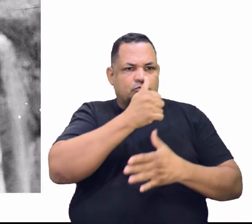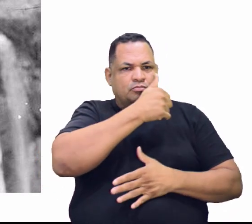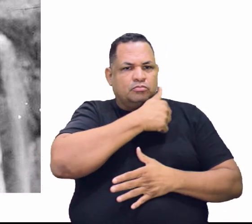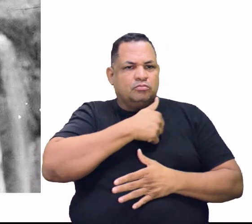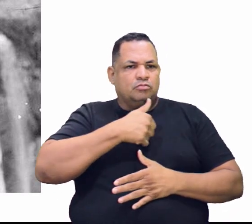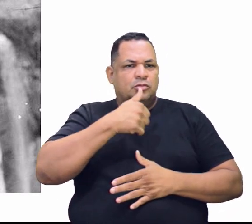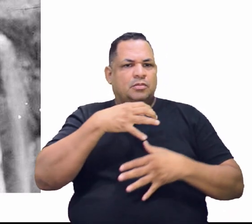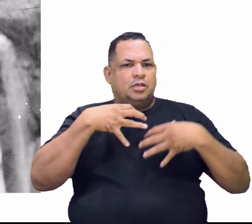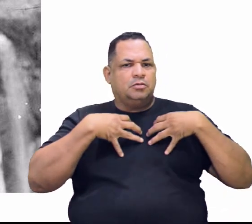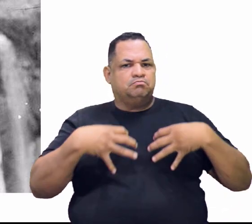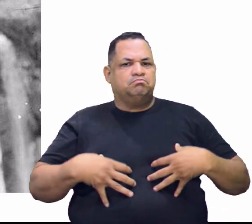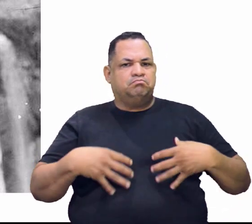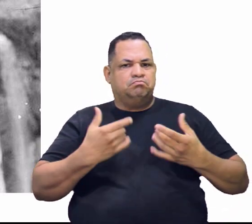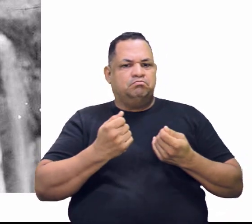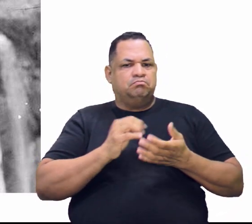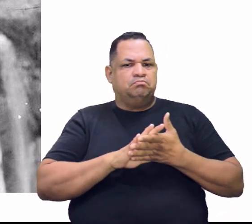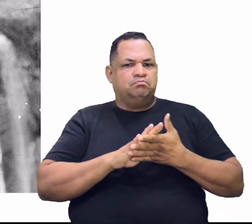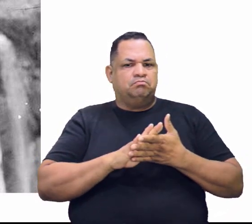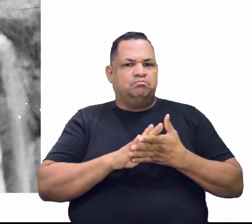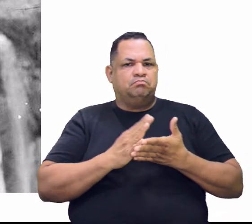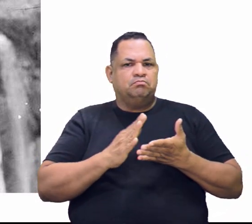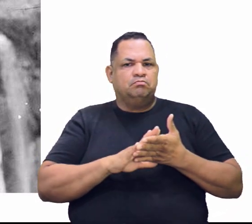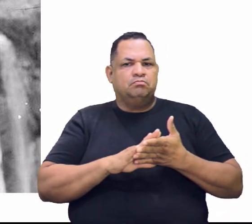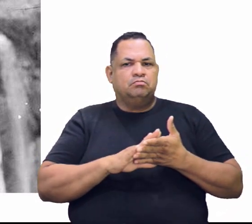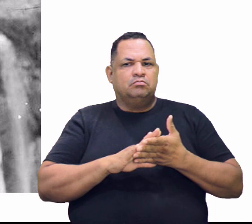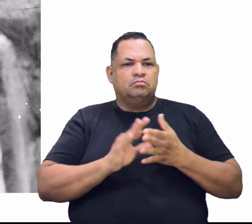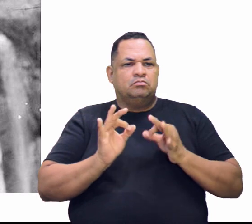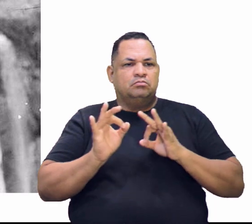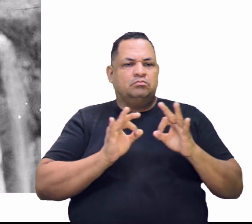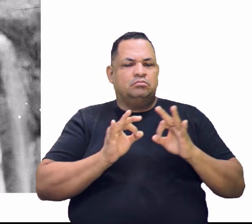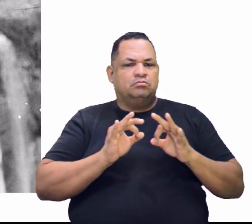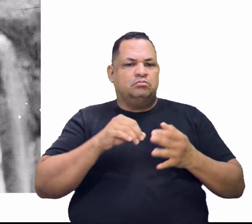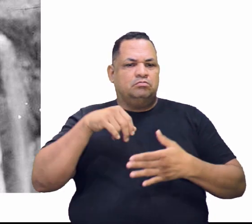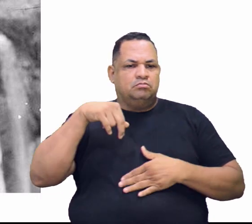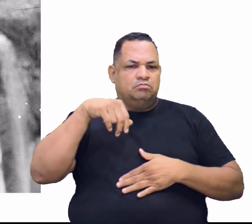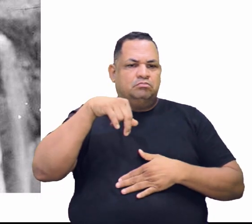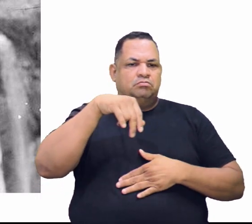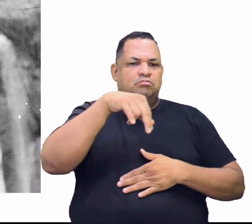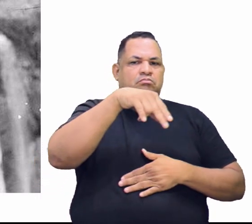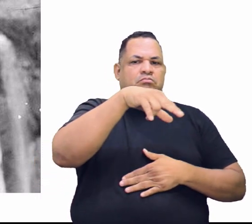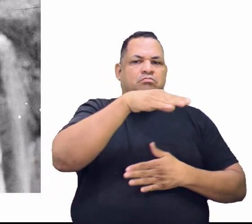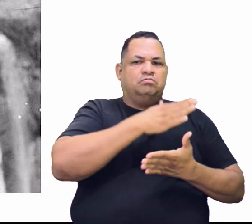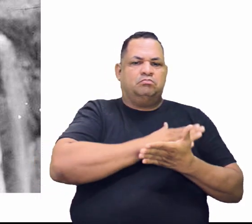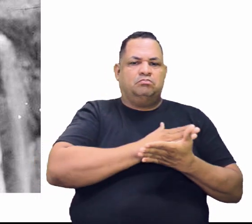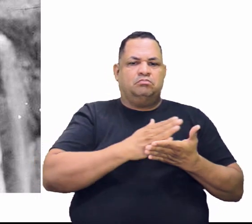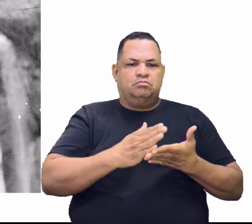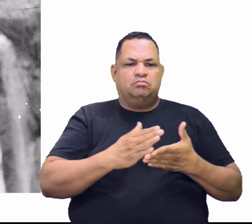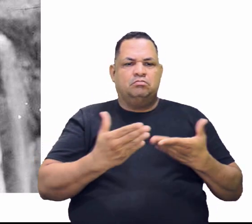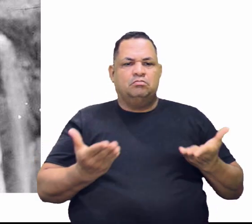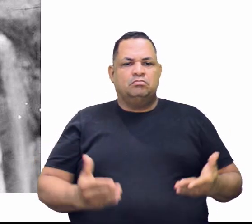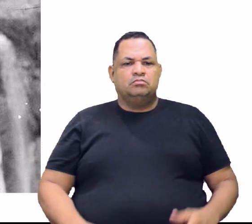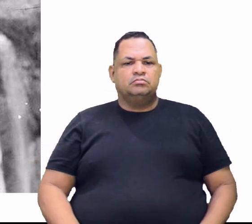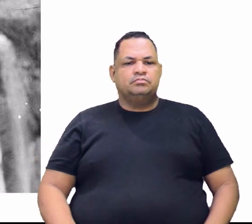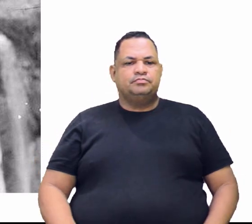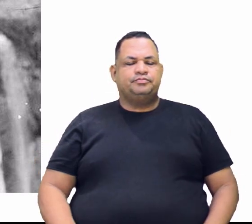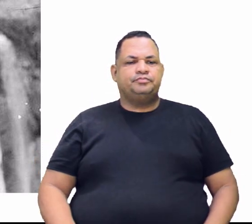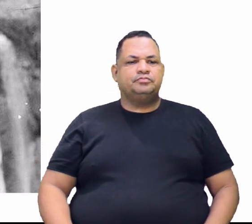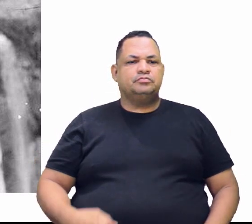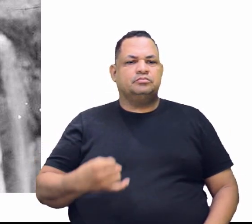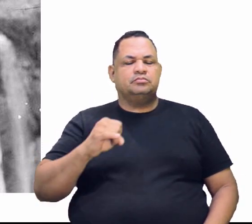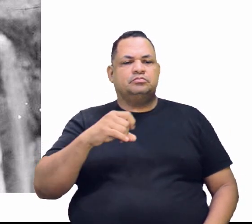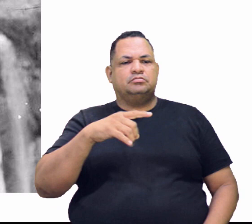532 homens comandados pelo segundo-tenente Joaquim Ferreira da Silva. Essa expedição